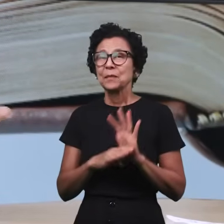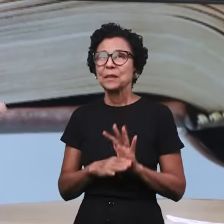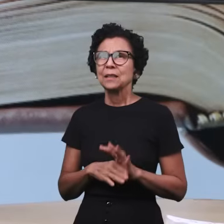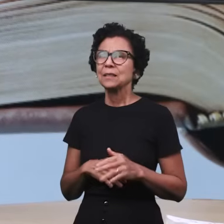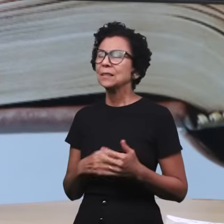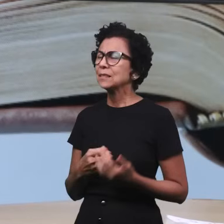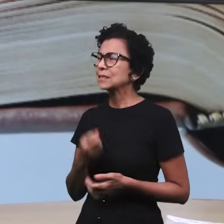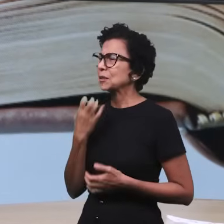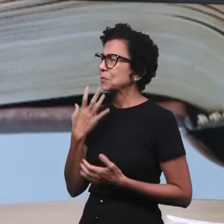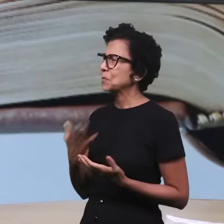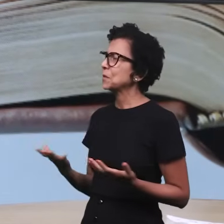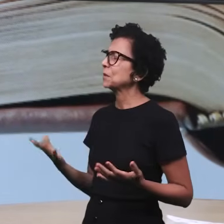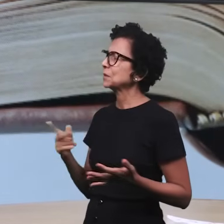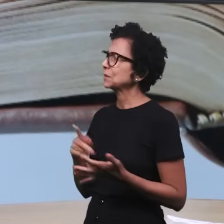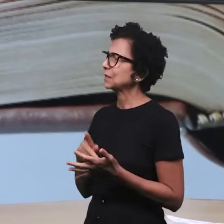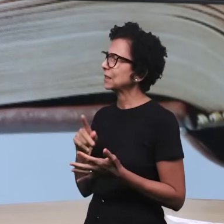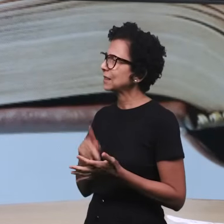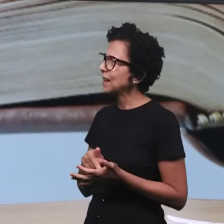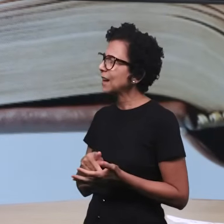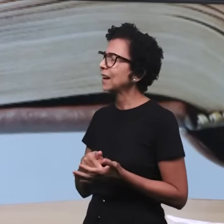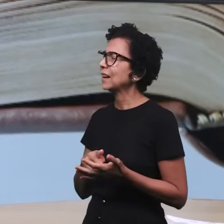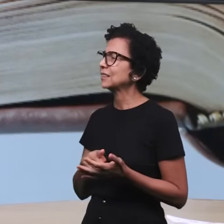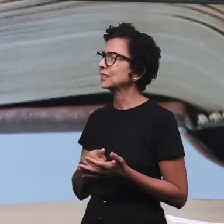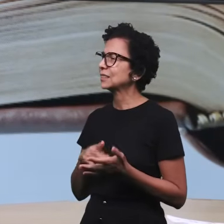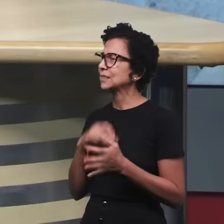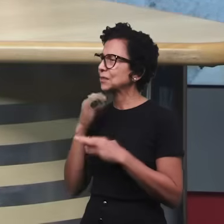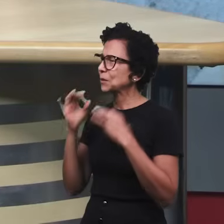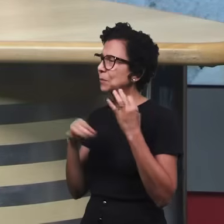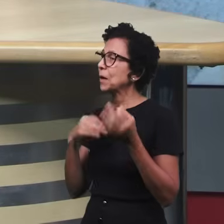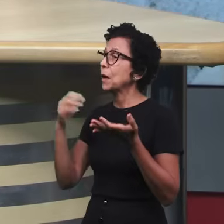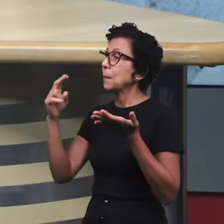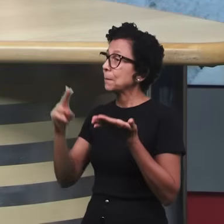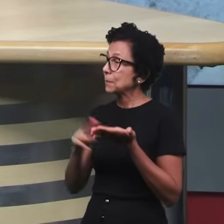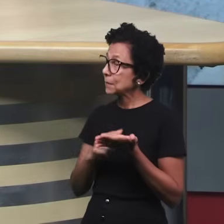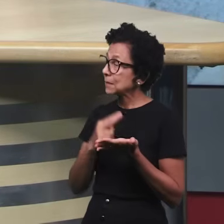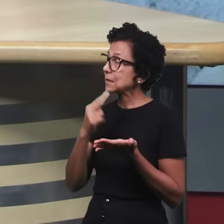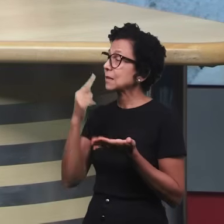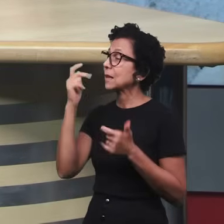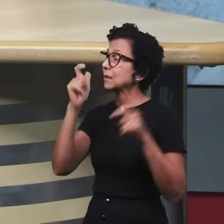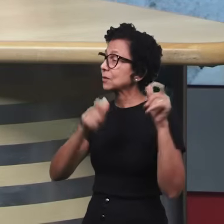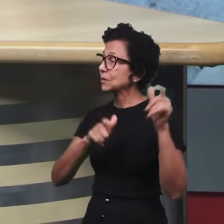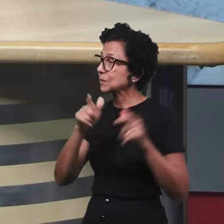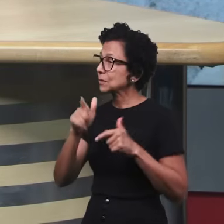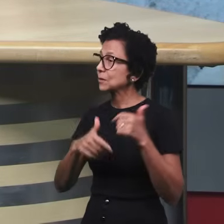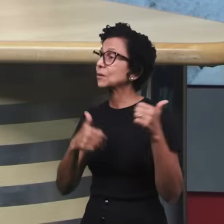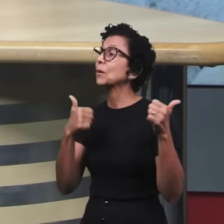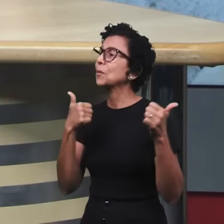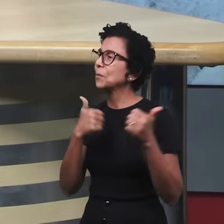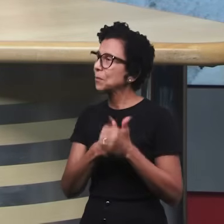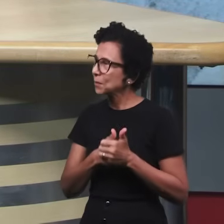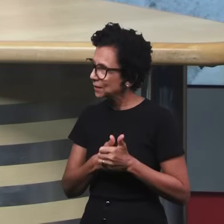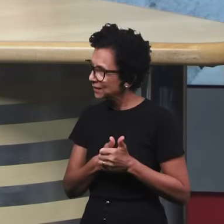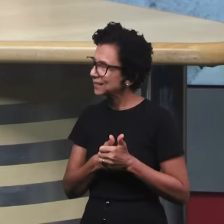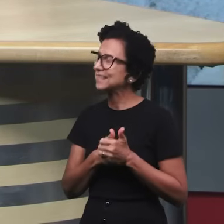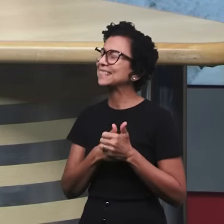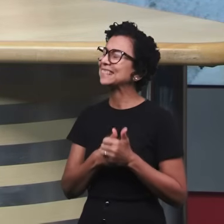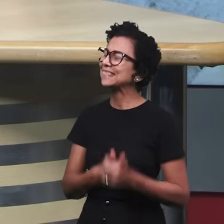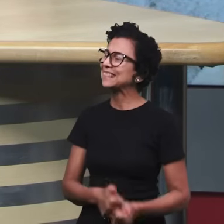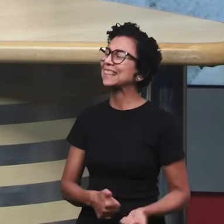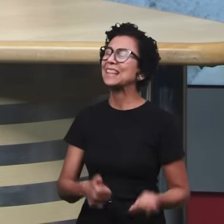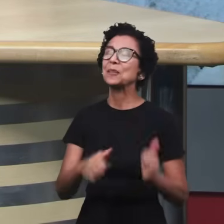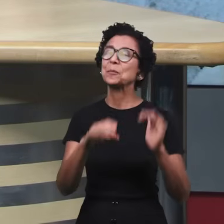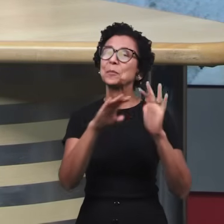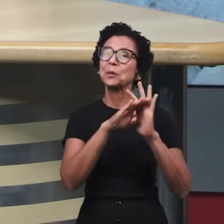você falando, né, a respeito das mensagens, da interação daqueles que nos acompanham, né? Esse programa vai